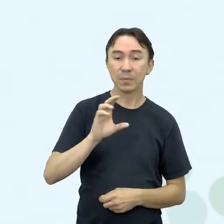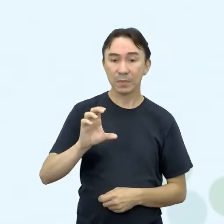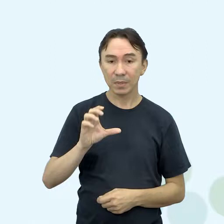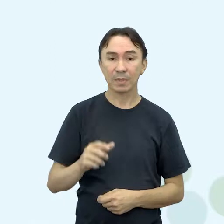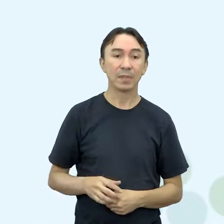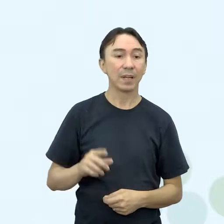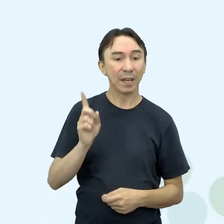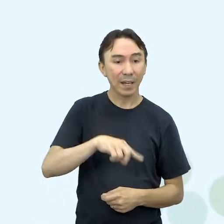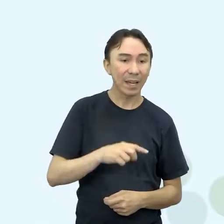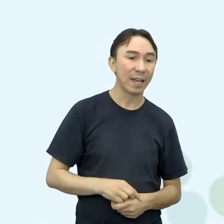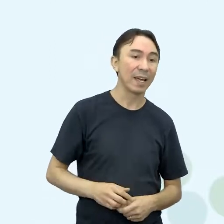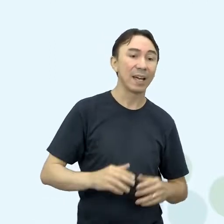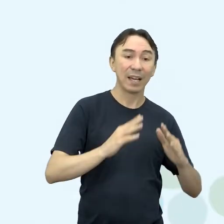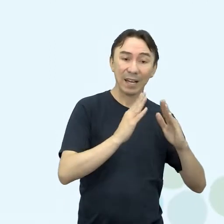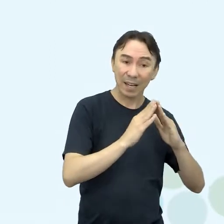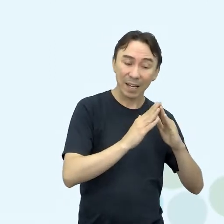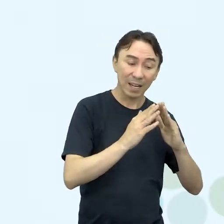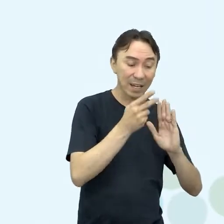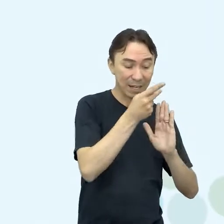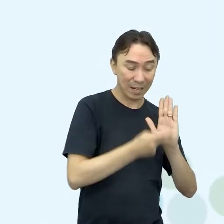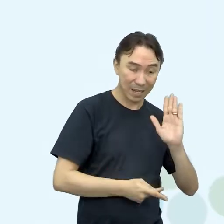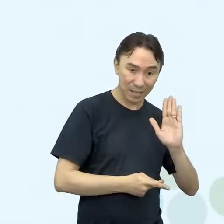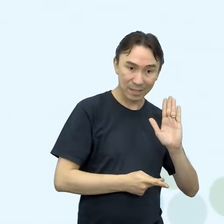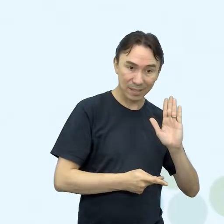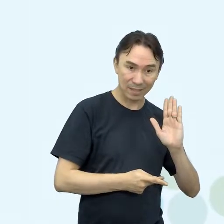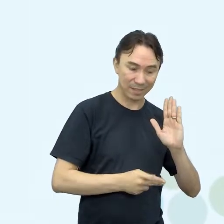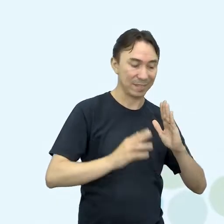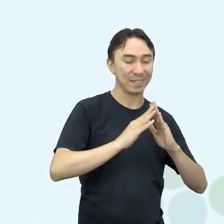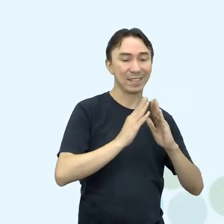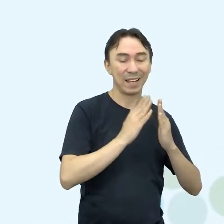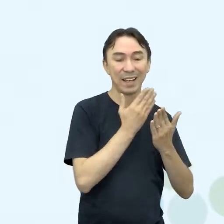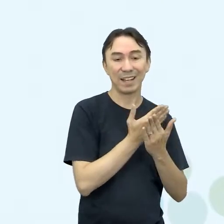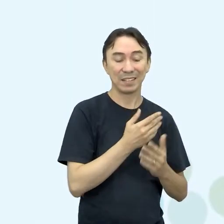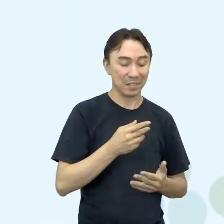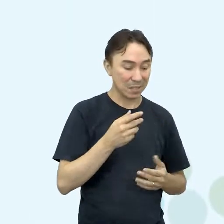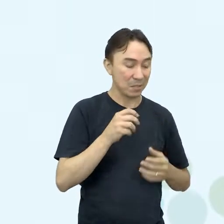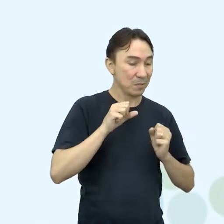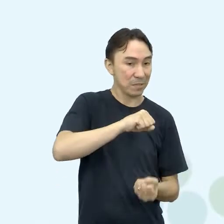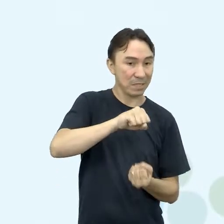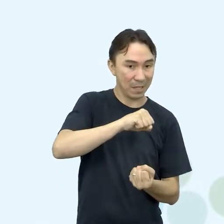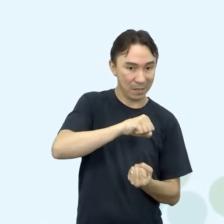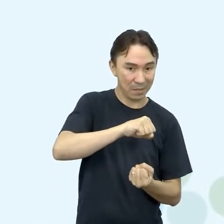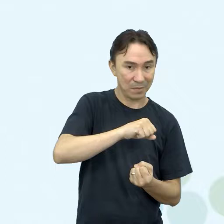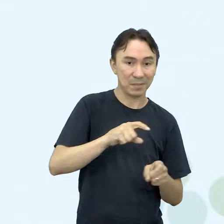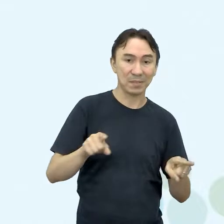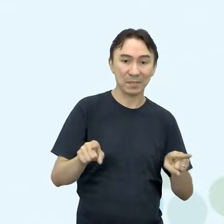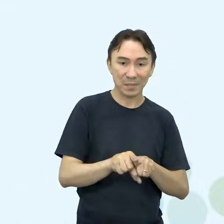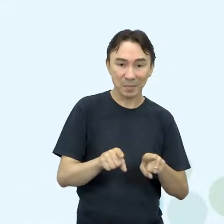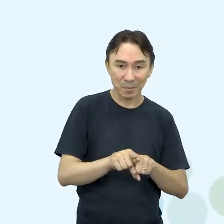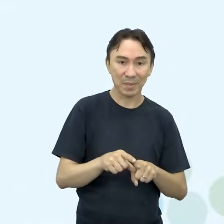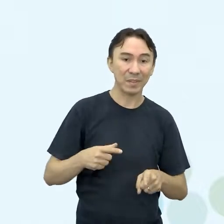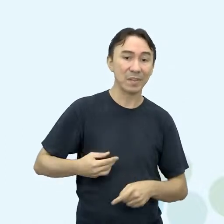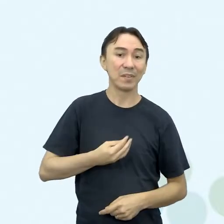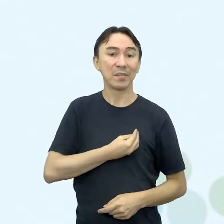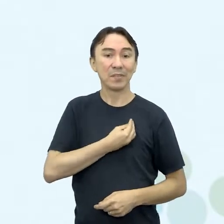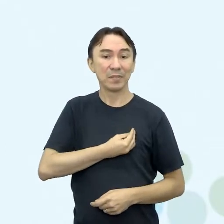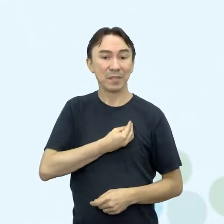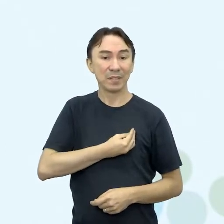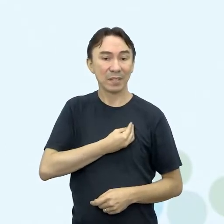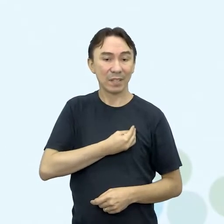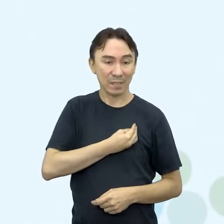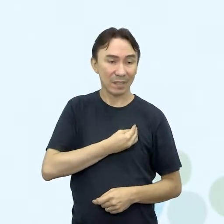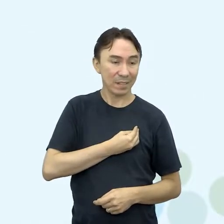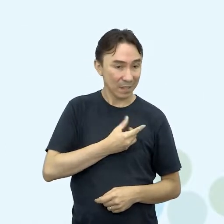ao Extremo. E uma coisa muito interessante aqui, que a gente já consegue ver o quê? Como que a gente vai saindo desse nicho só de